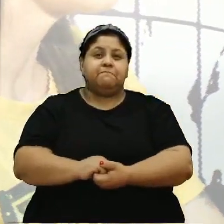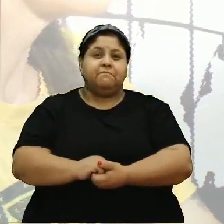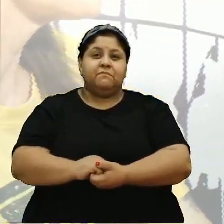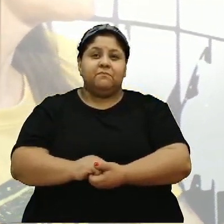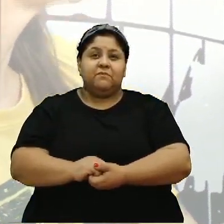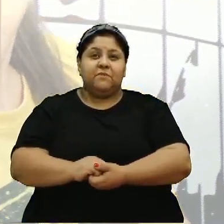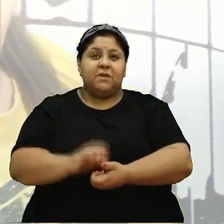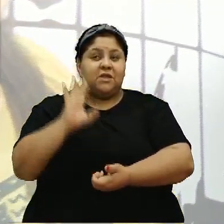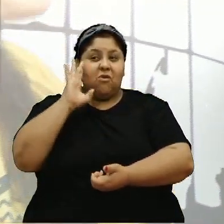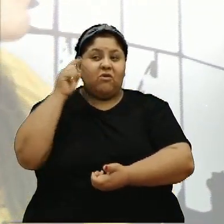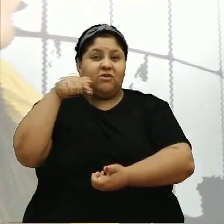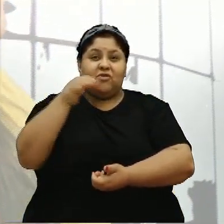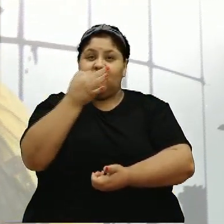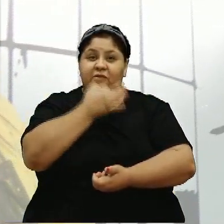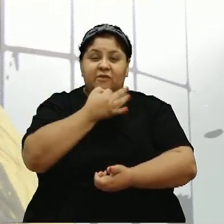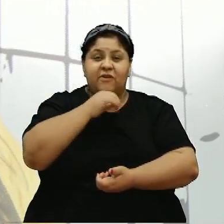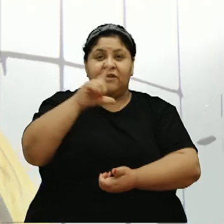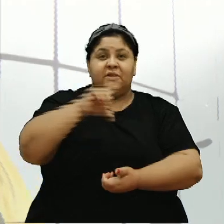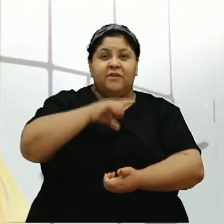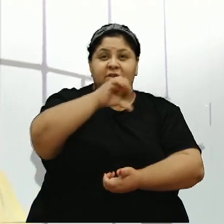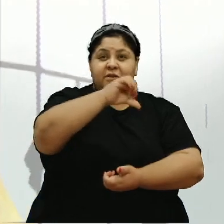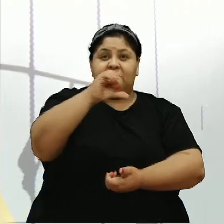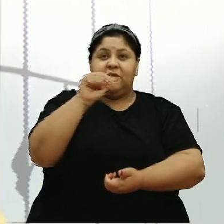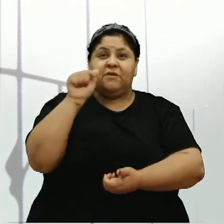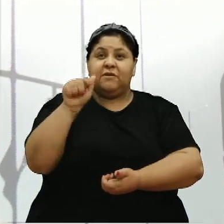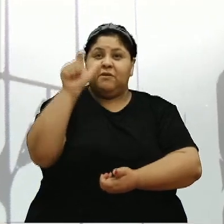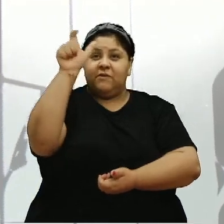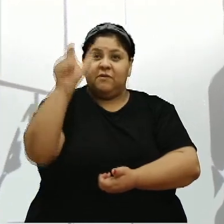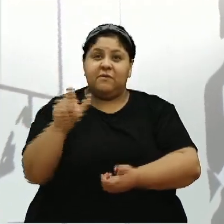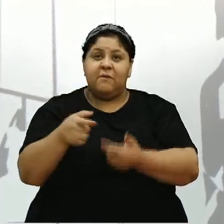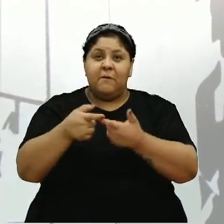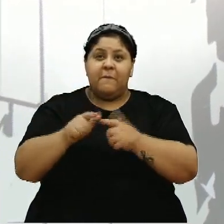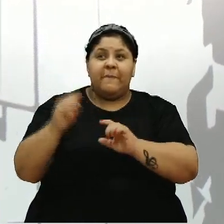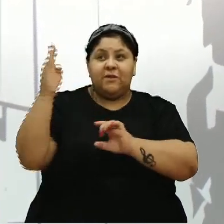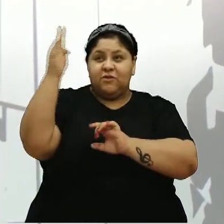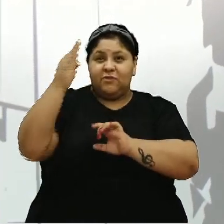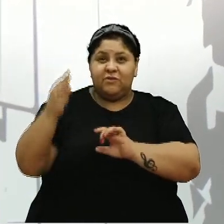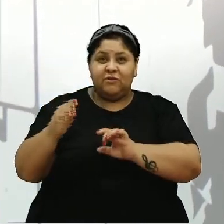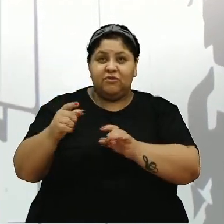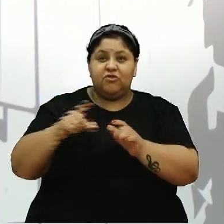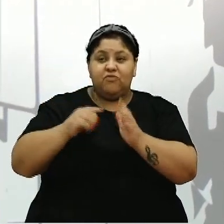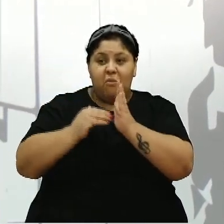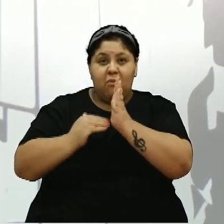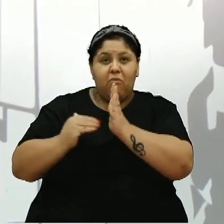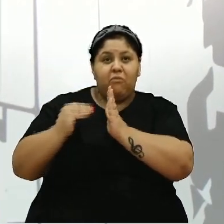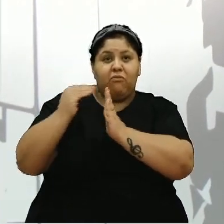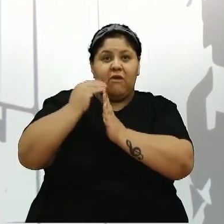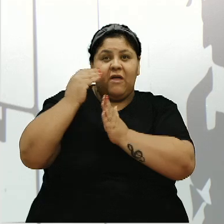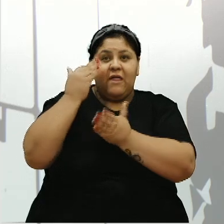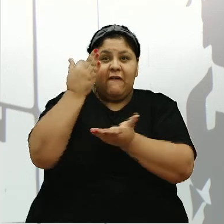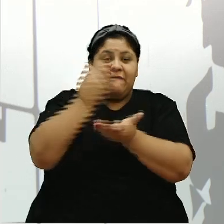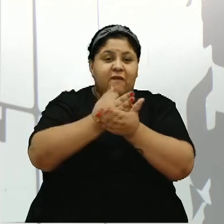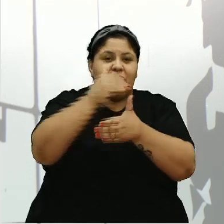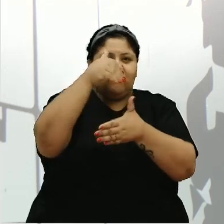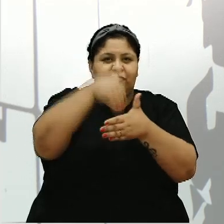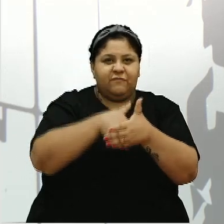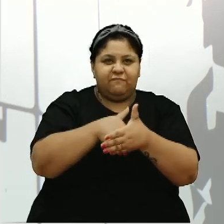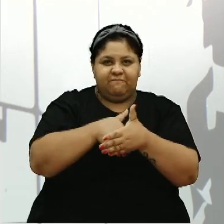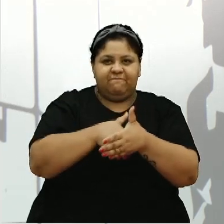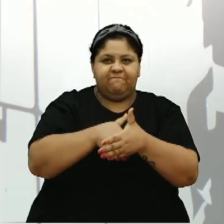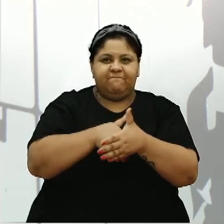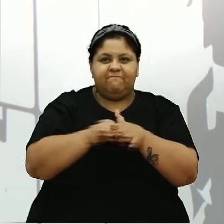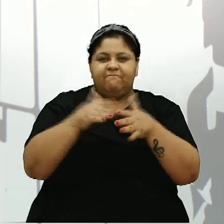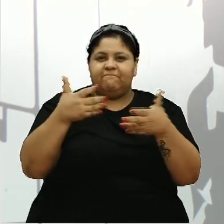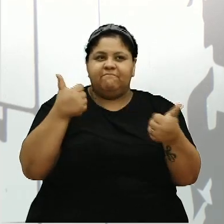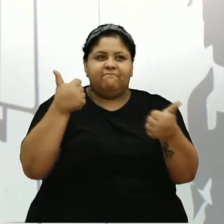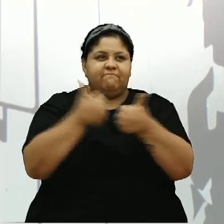de Caxias do Sul, né? Aqui nós tivemos 99 mil, mas em todo o Brasil também tivemos um aumento na abstenção. E isso é